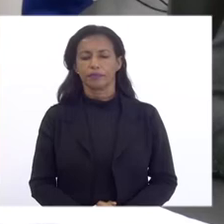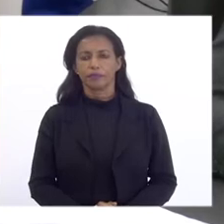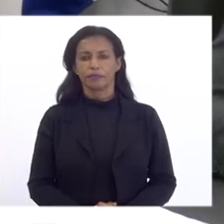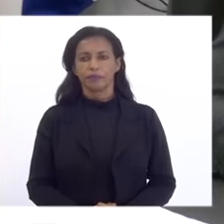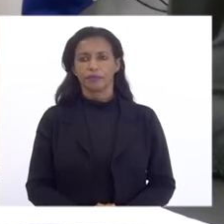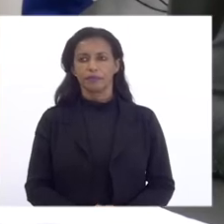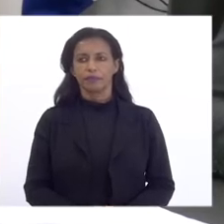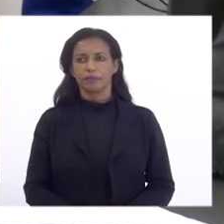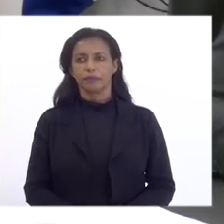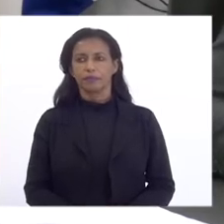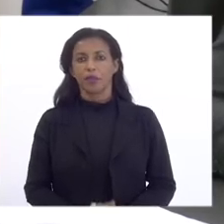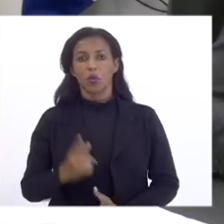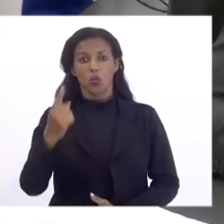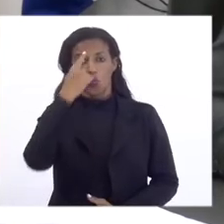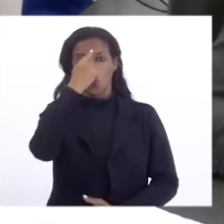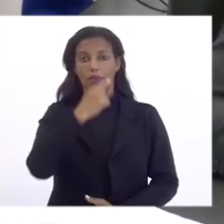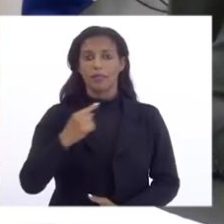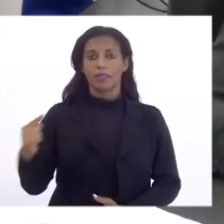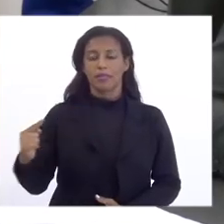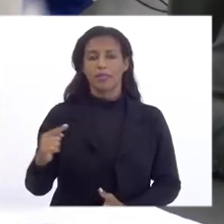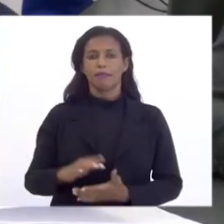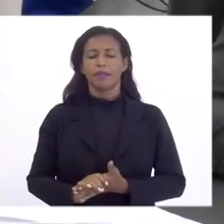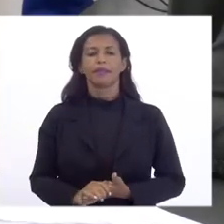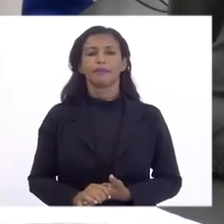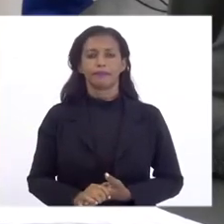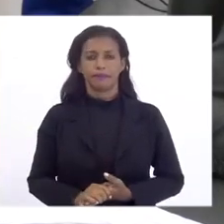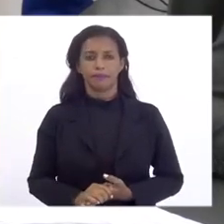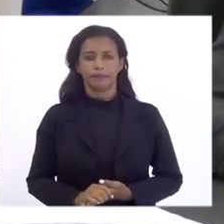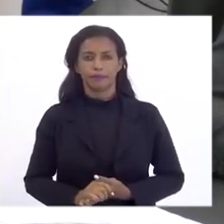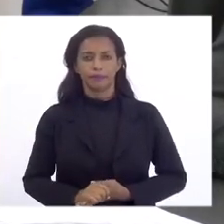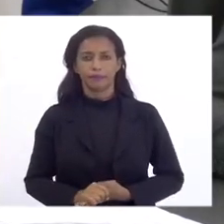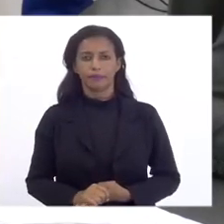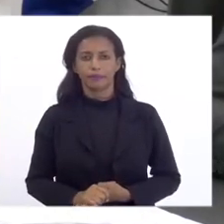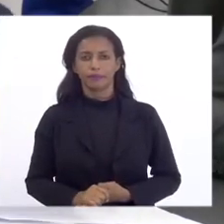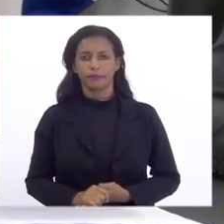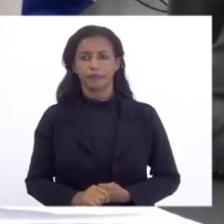retirado bem. Retirado de pauta por uma semana. Volta na tá semana ótimo. Que vem.